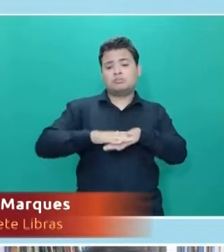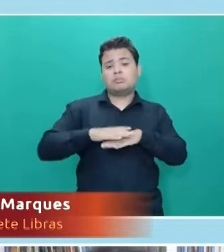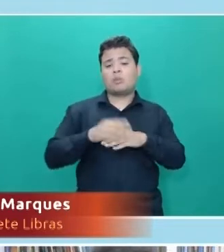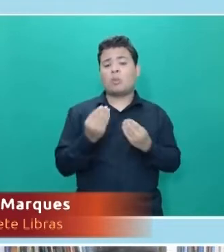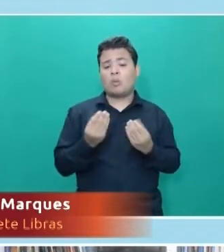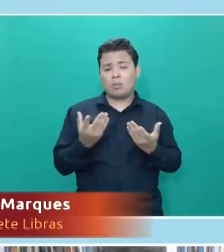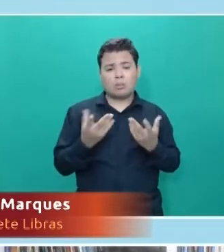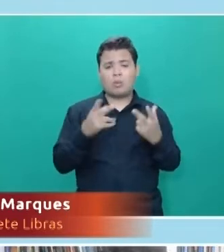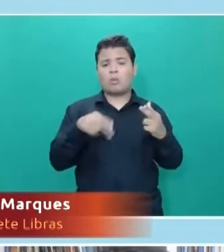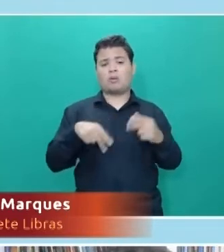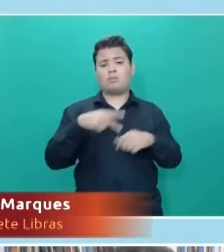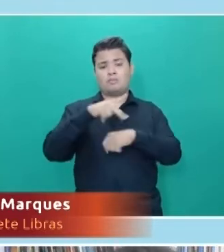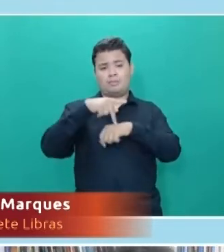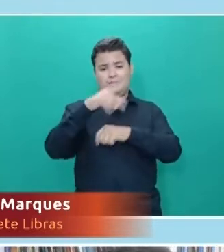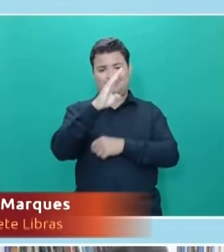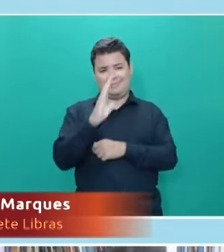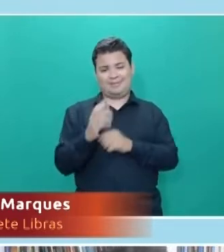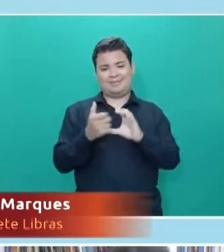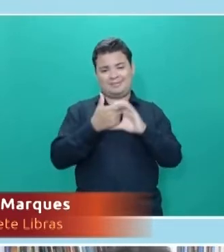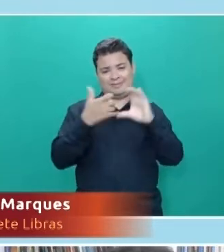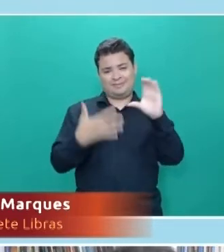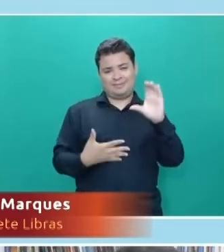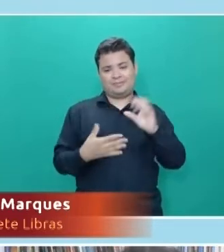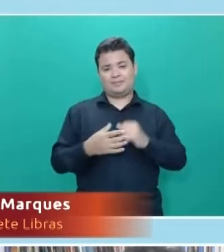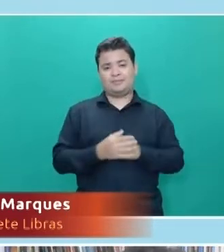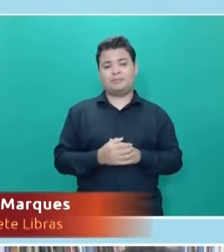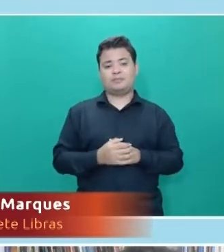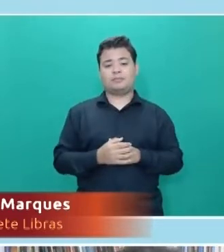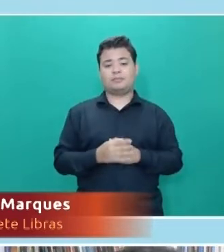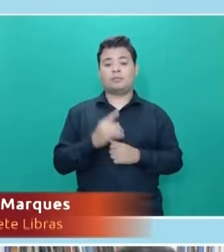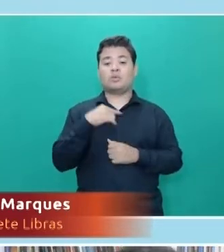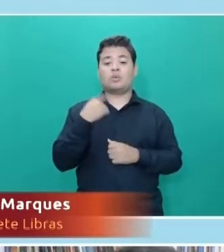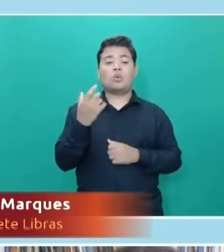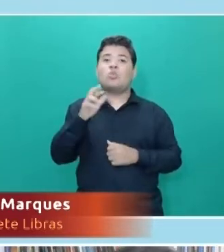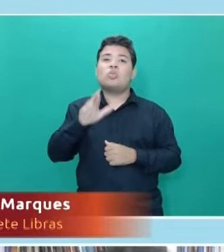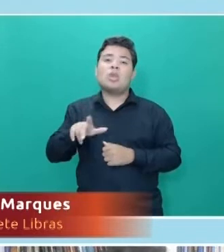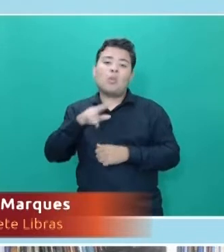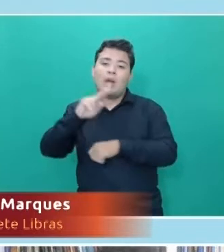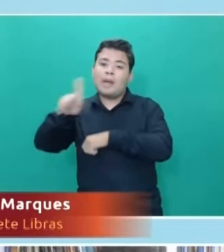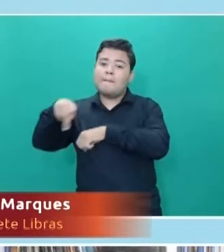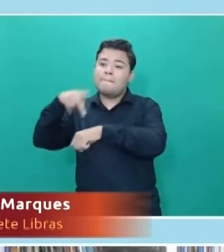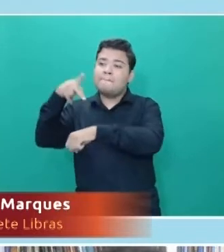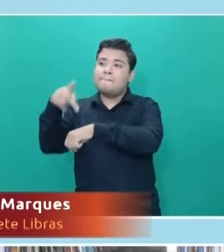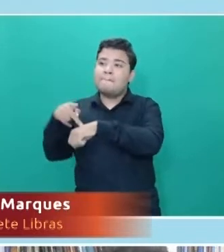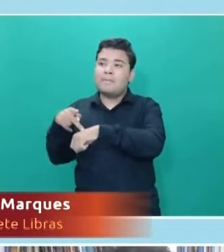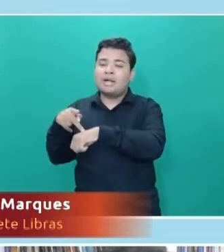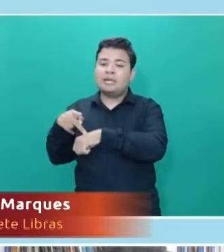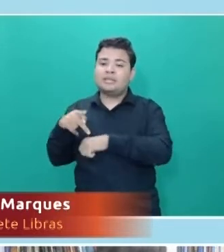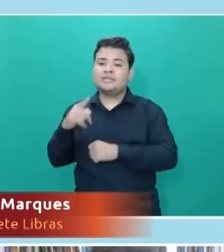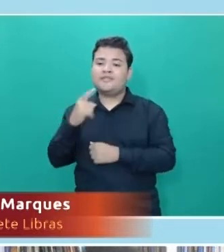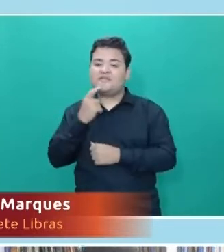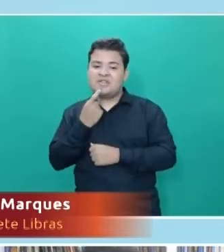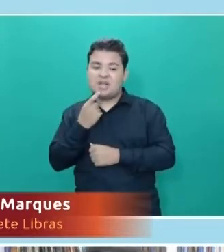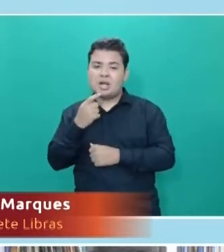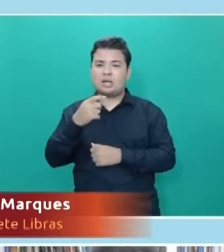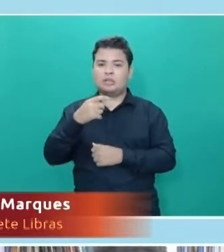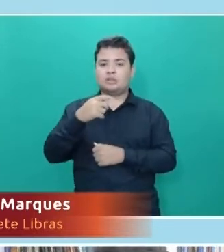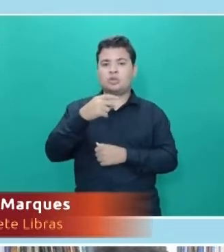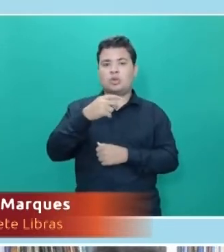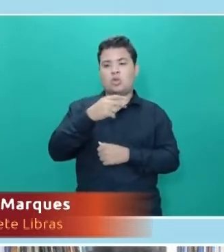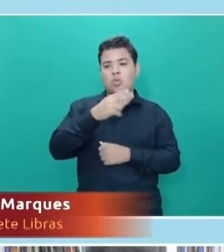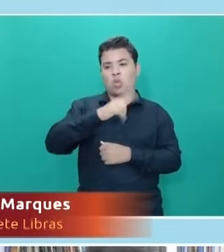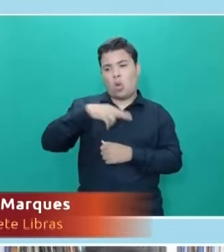Brasil? Você sabe que eu gosto de brincar, nós não estamos na Finlândia, nós não estamos na Noruega, nós estamos no Brasil, um país